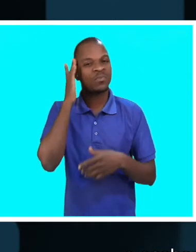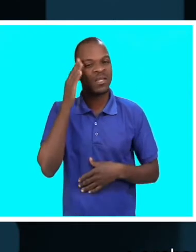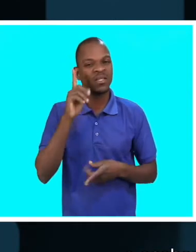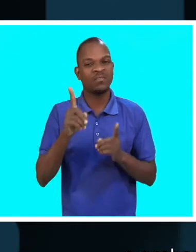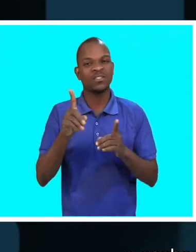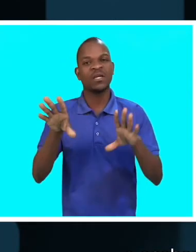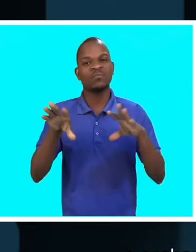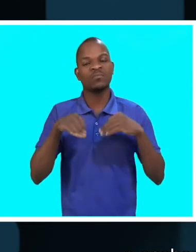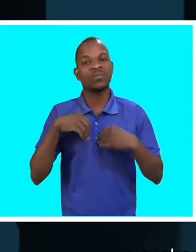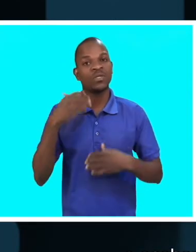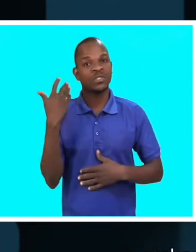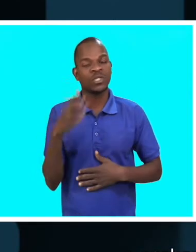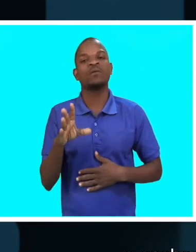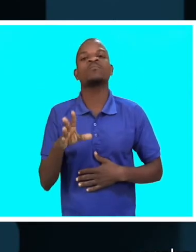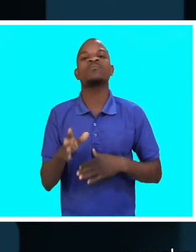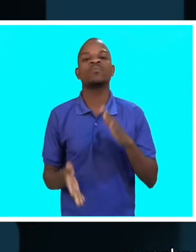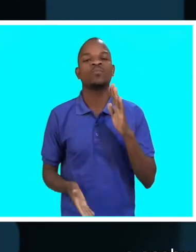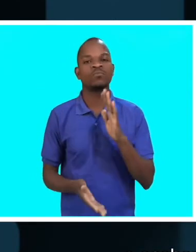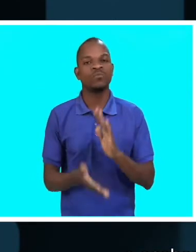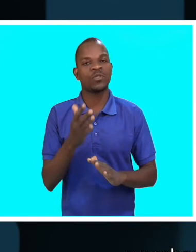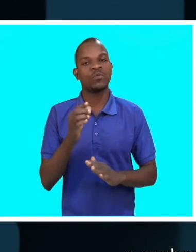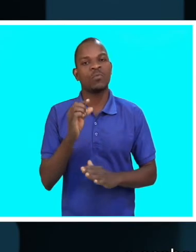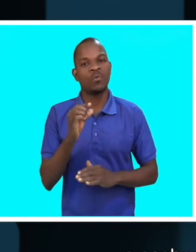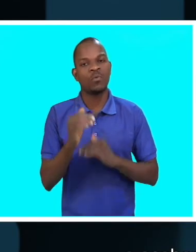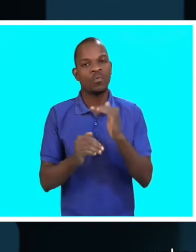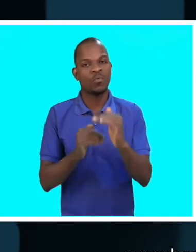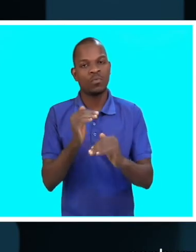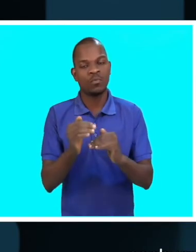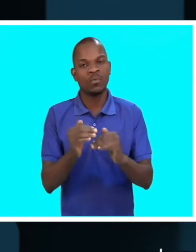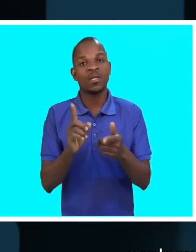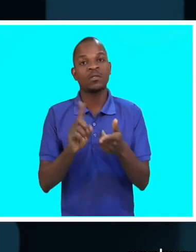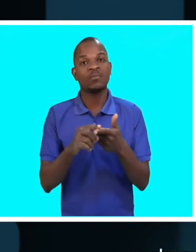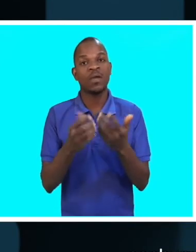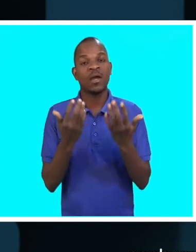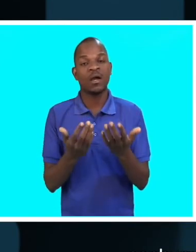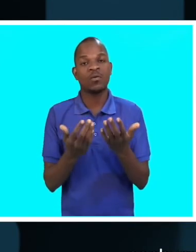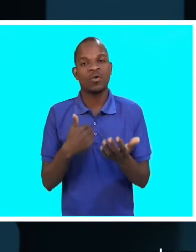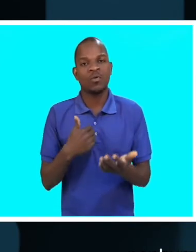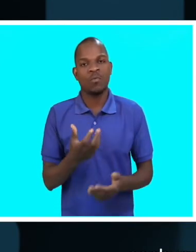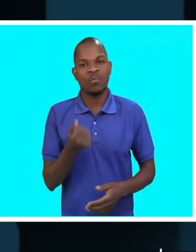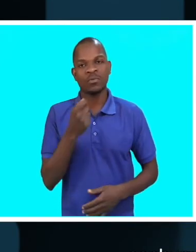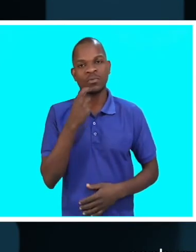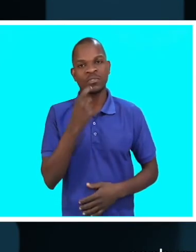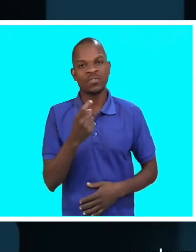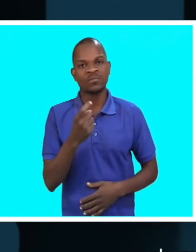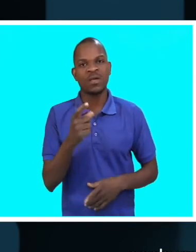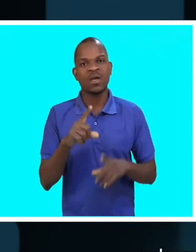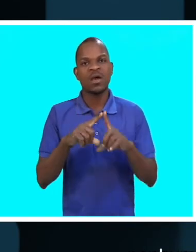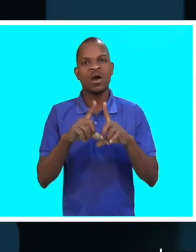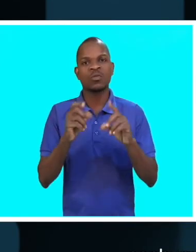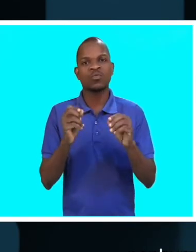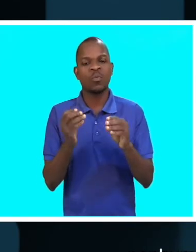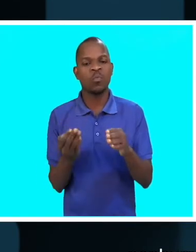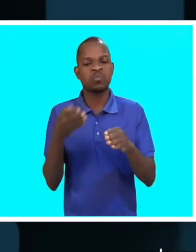aceitando aos poucos. E hoje em dia eu posso dizer que não há nenhuma oposição. E